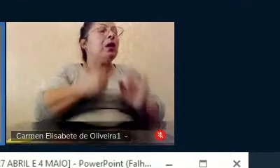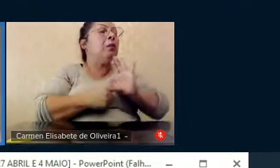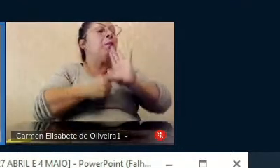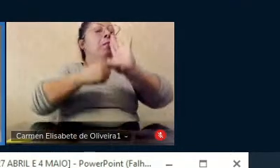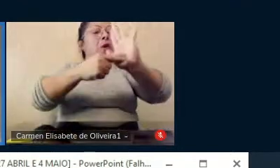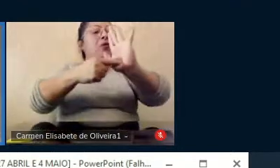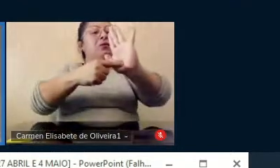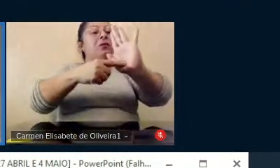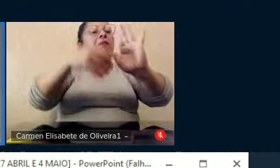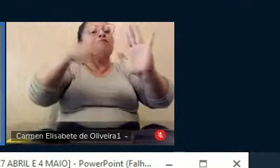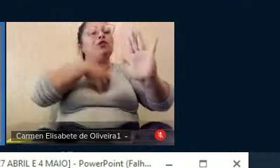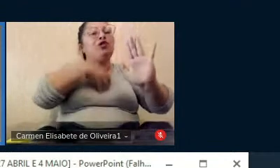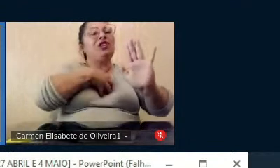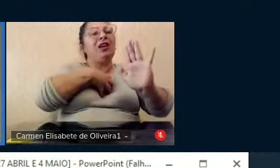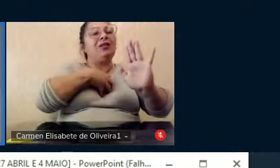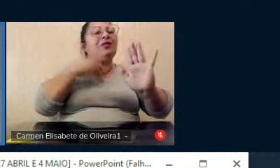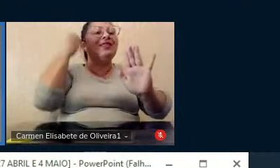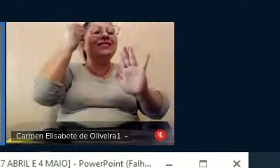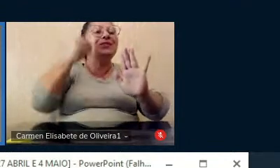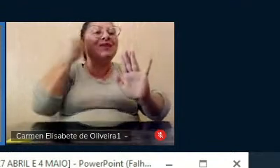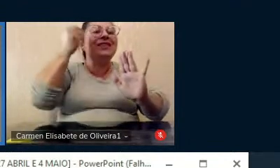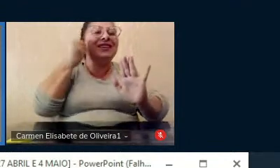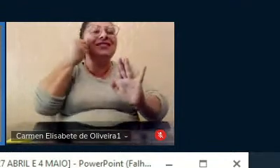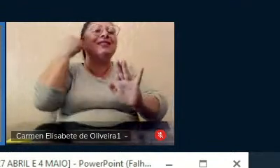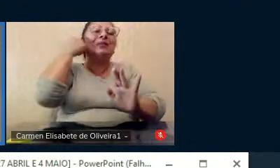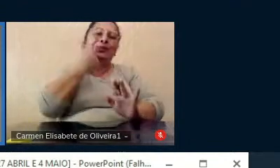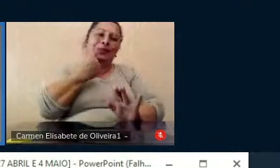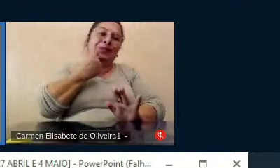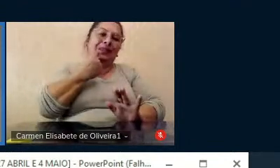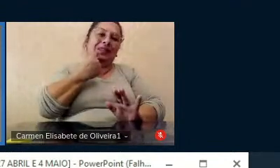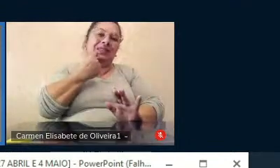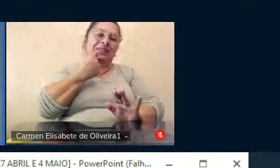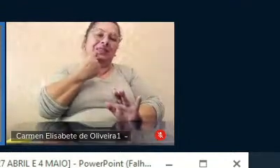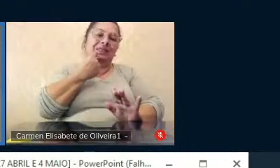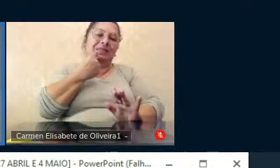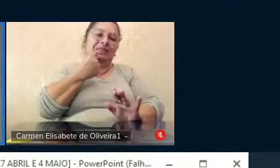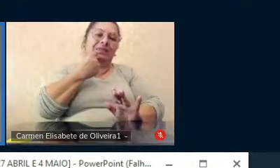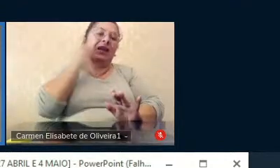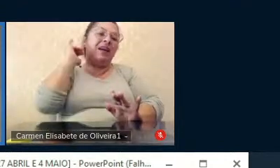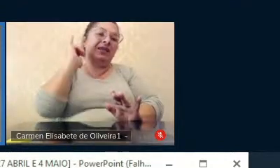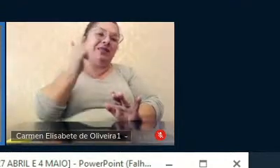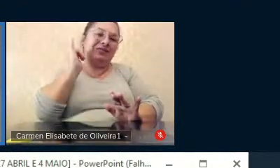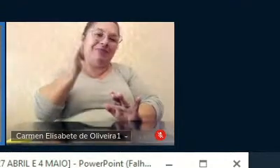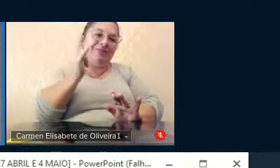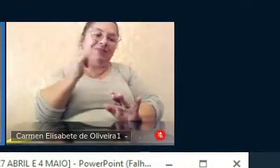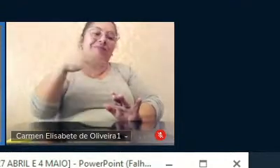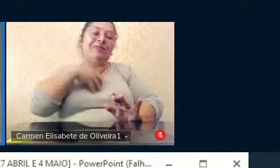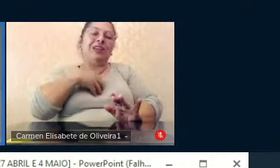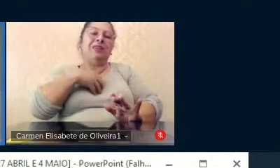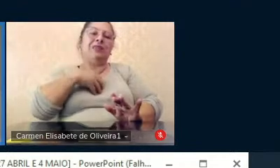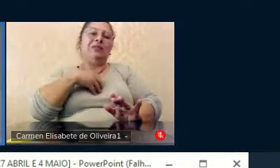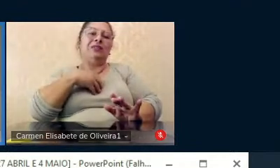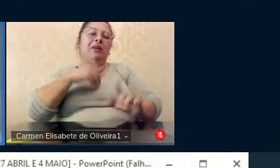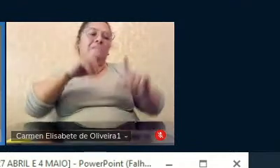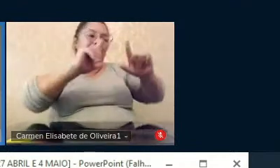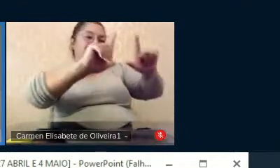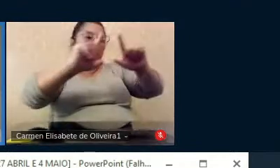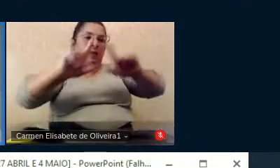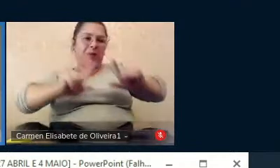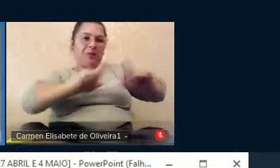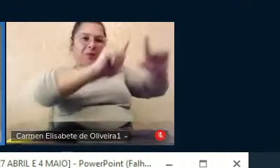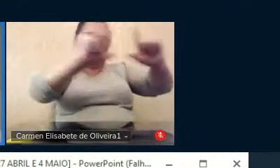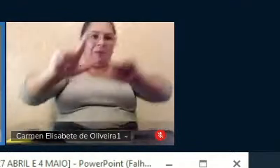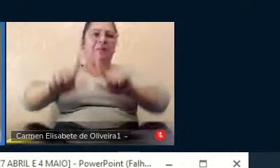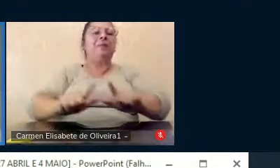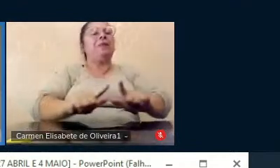né? Não é do mundo dos surdos, das experiências surdas, ele traz essas narrativas em forma de quadrinhos. É uma forma de literatura